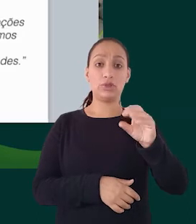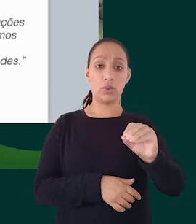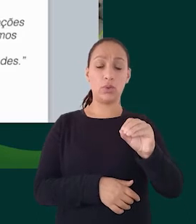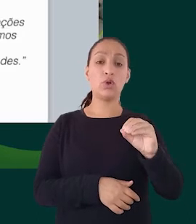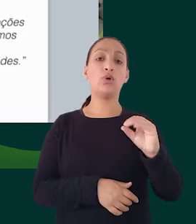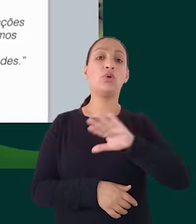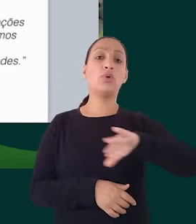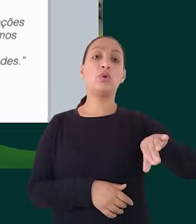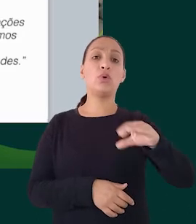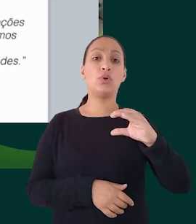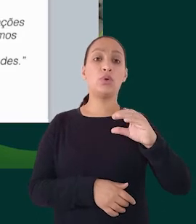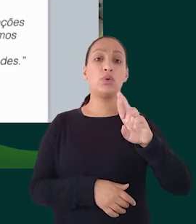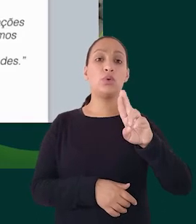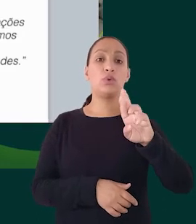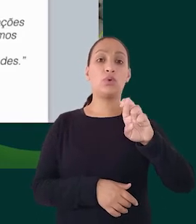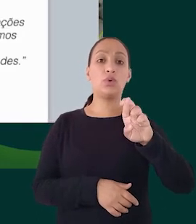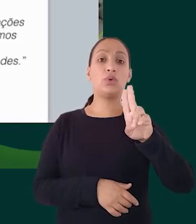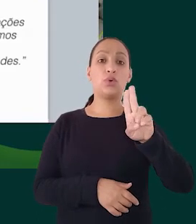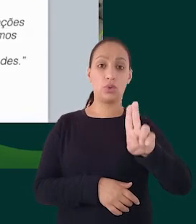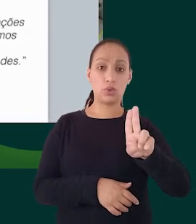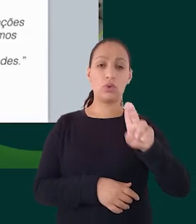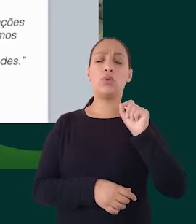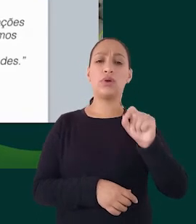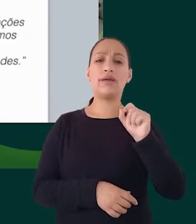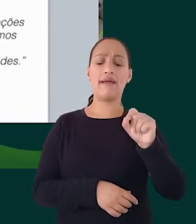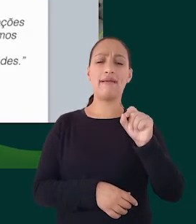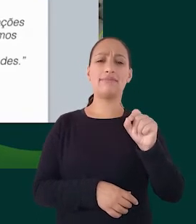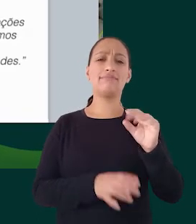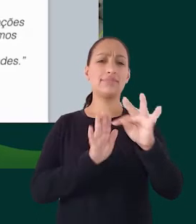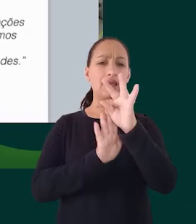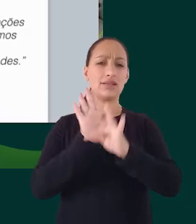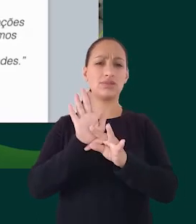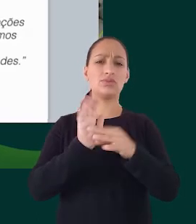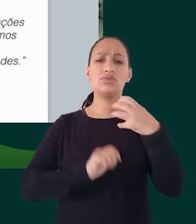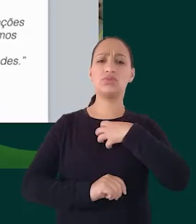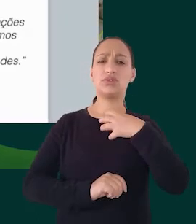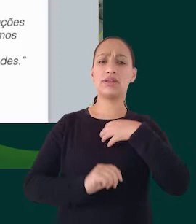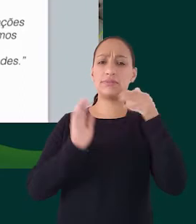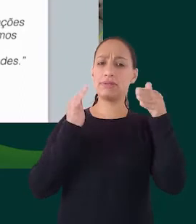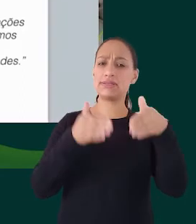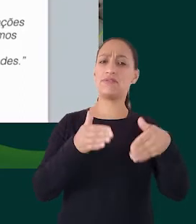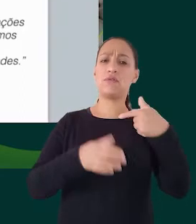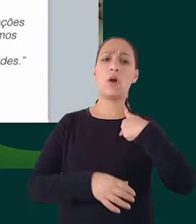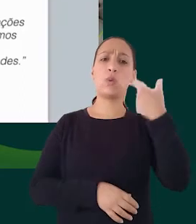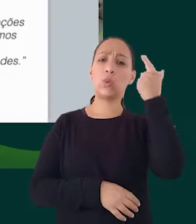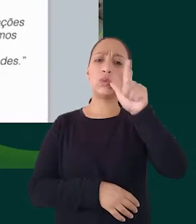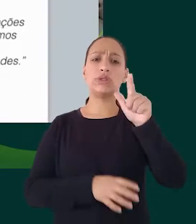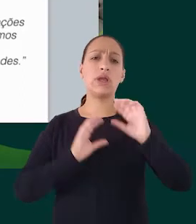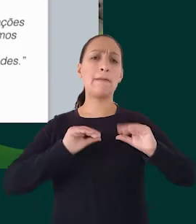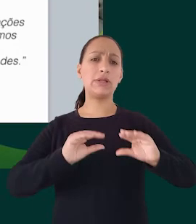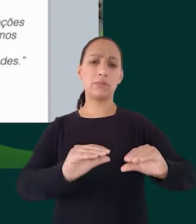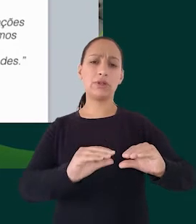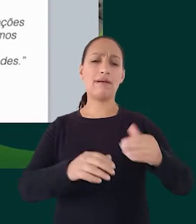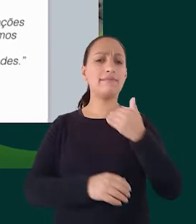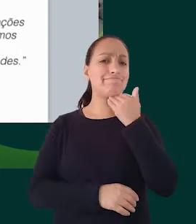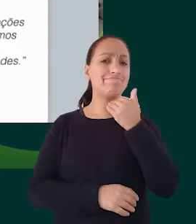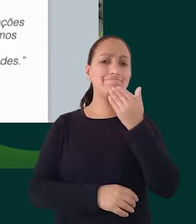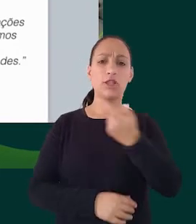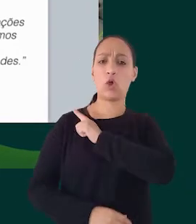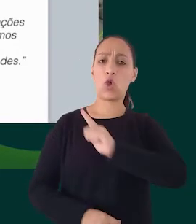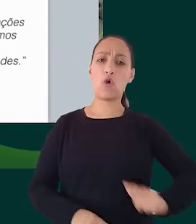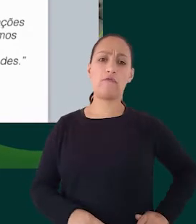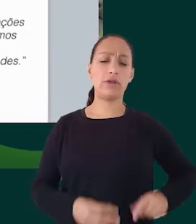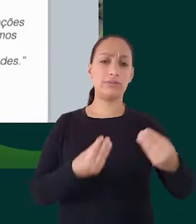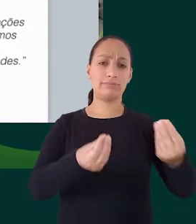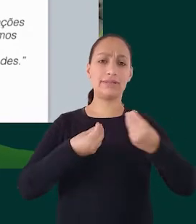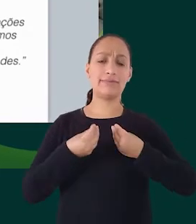dados em texto, são os dados em formatos específicos que eu consiga manipular. Não adianta o governo me dar os